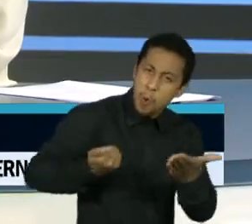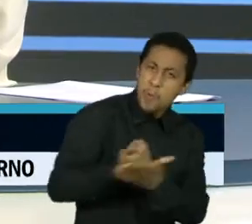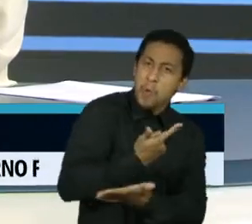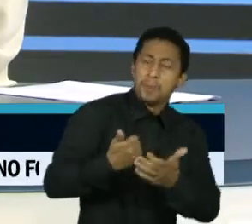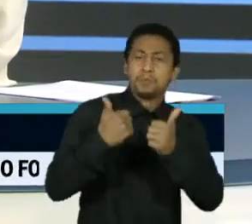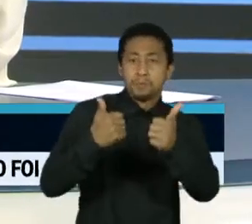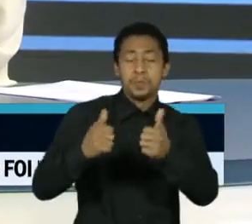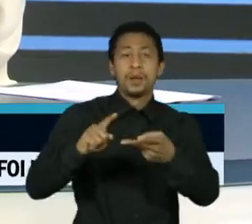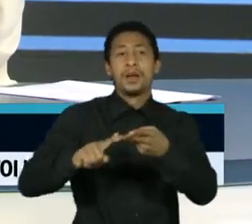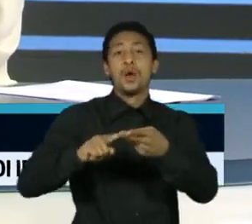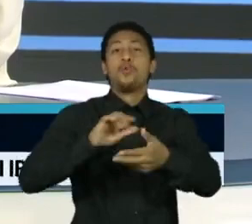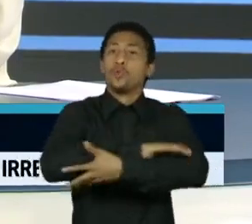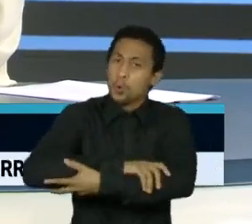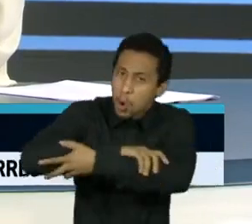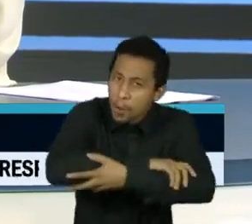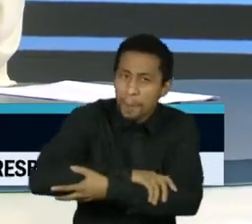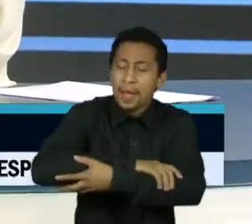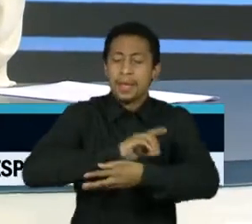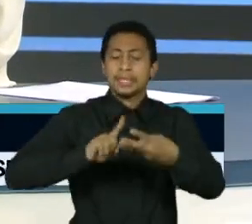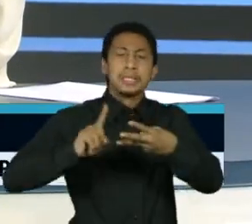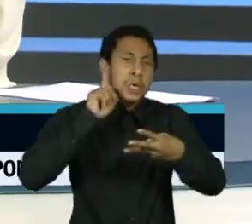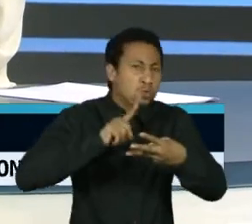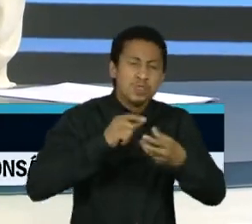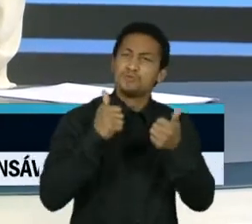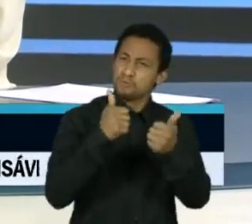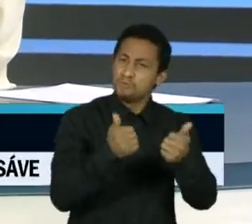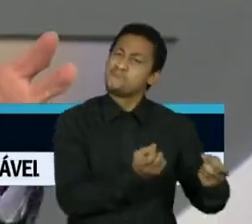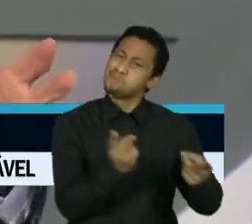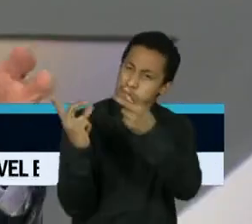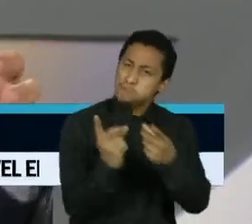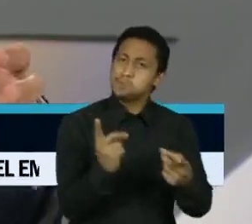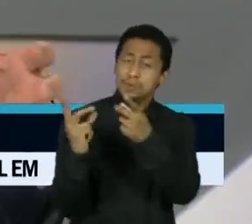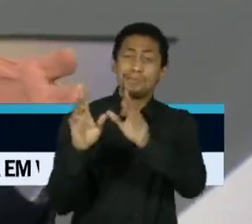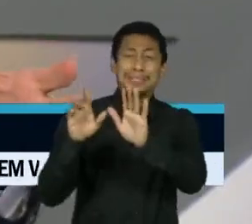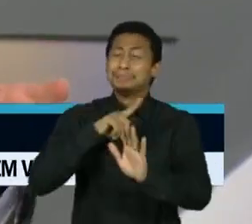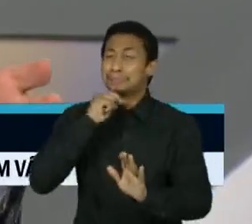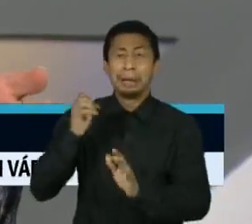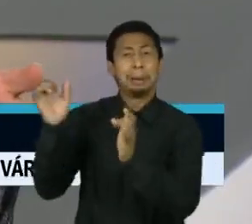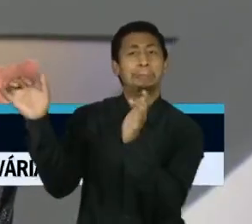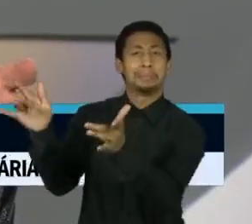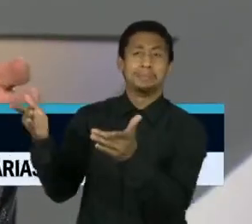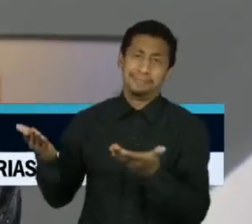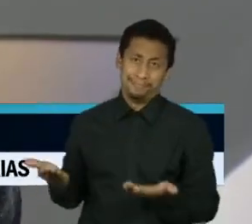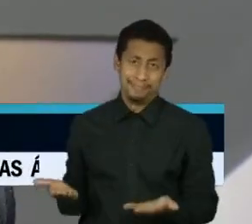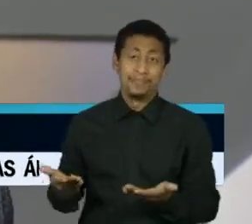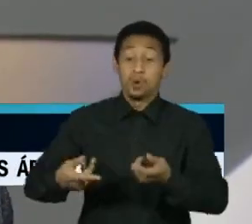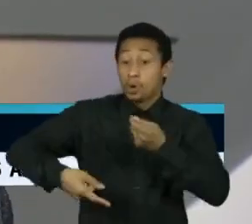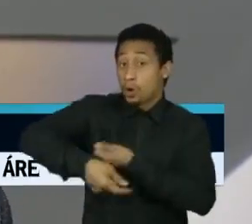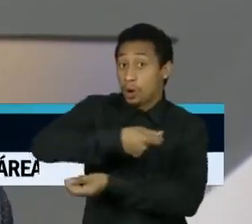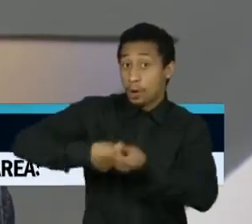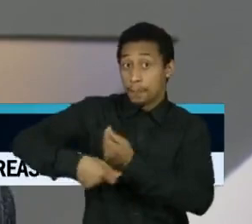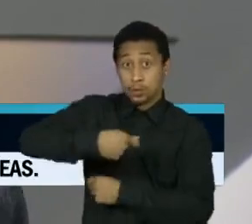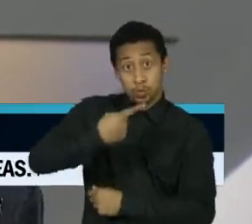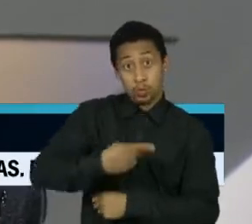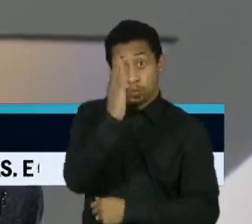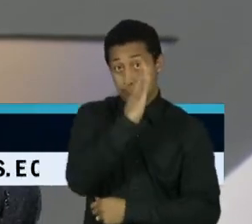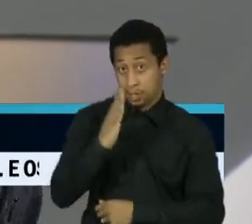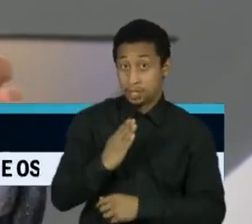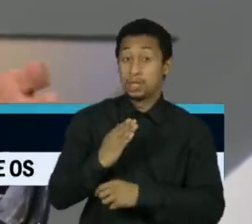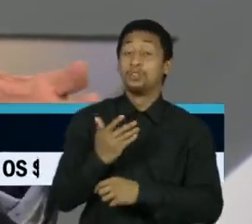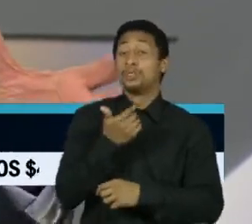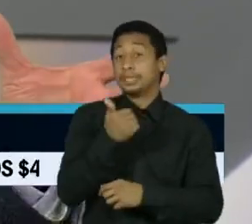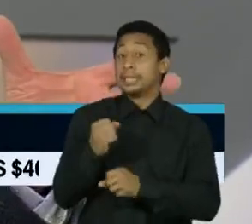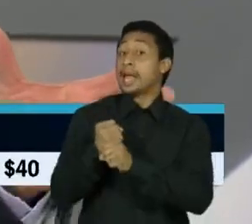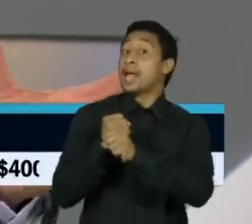Unidos. O Brasil, como economia, é uma economia diversificada, e o comércio brasileiro, há mais de século, é um